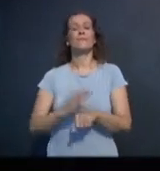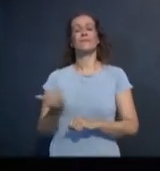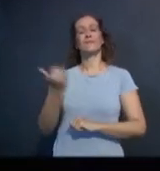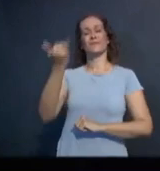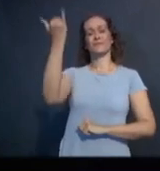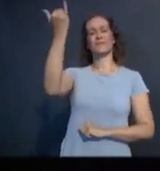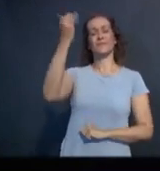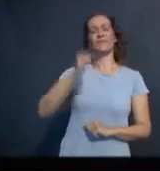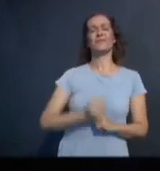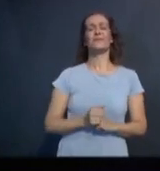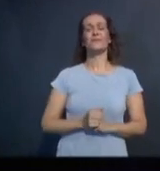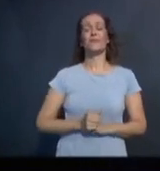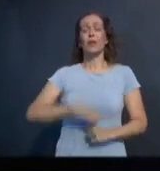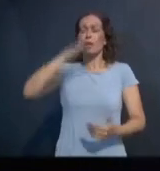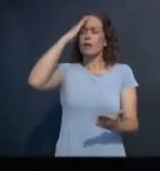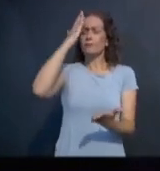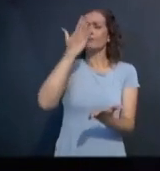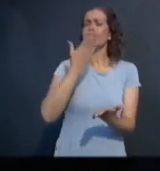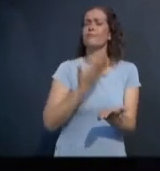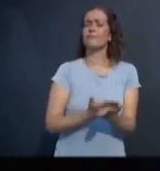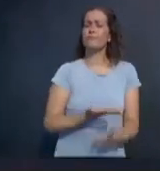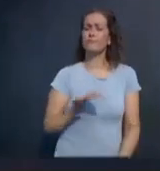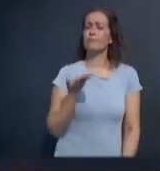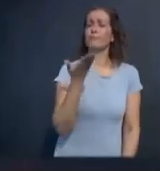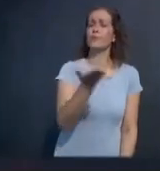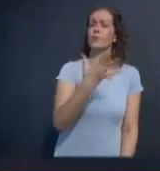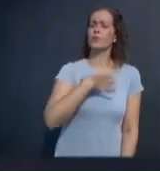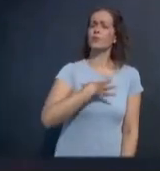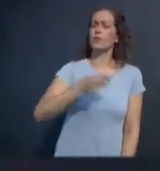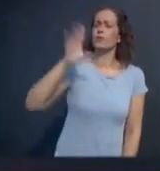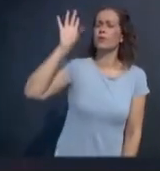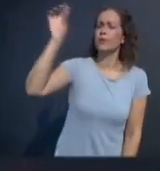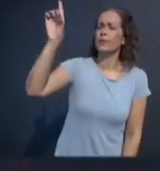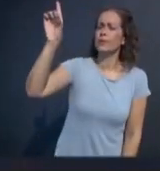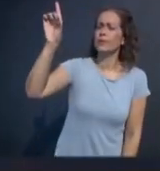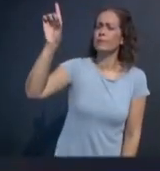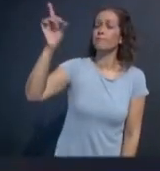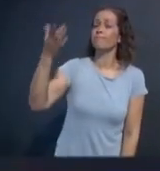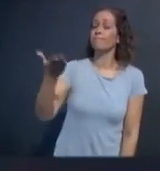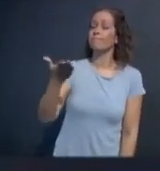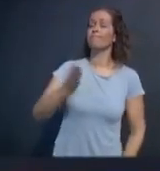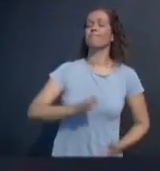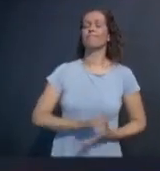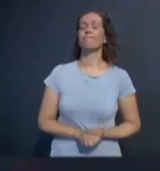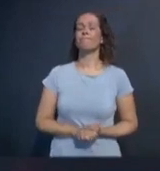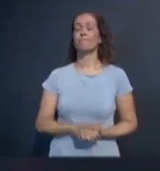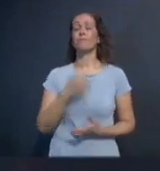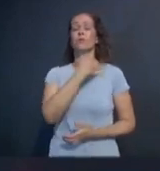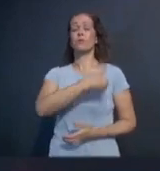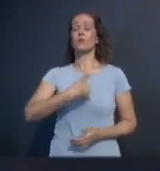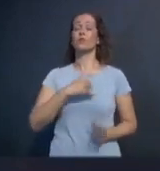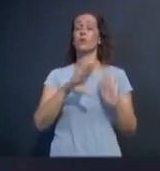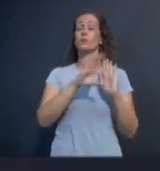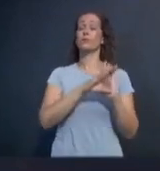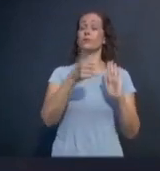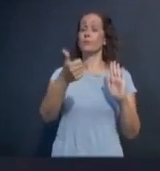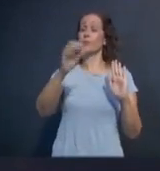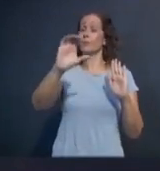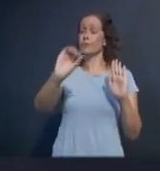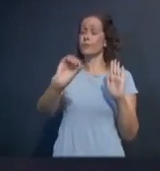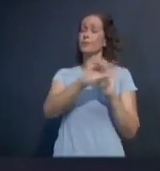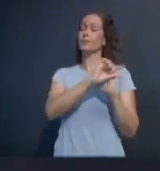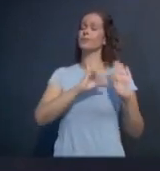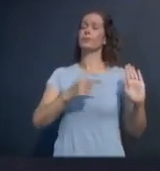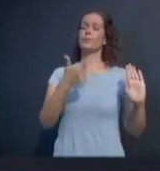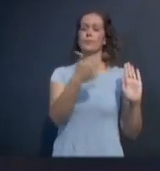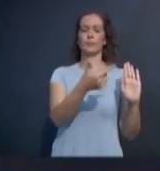esse: "Cres tu no Filho do Homem?" Em João capítulo 10, o verso 26. João